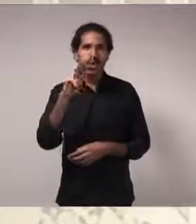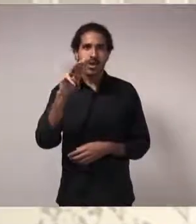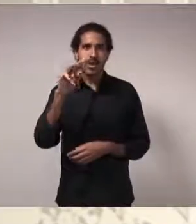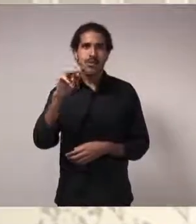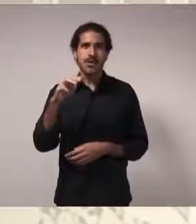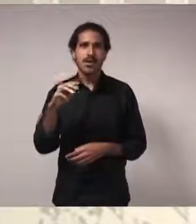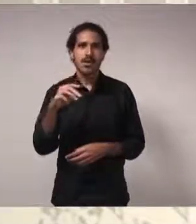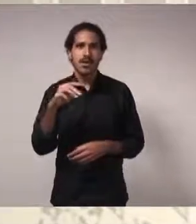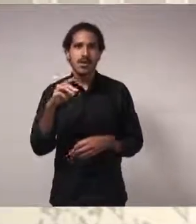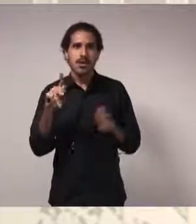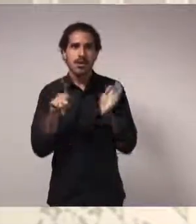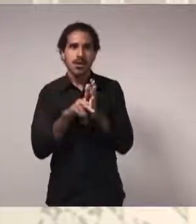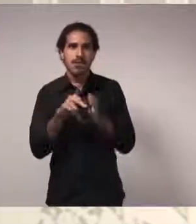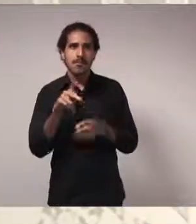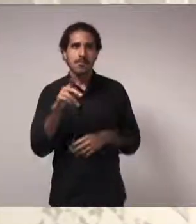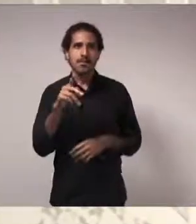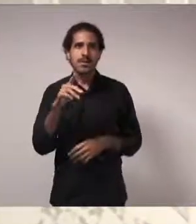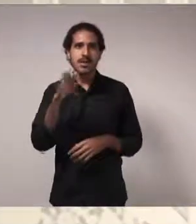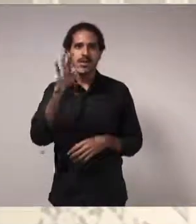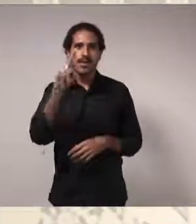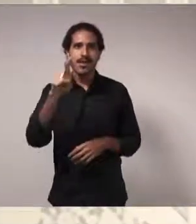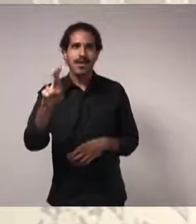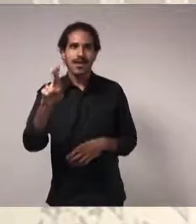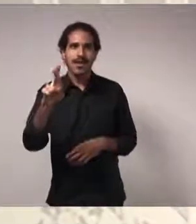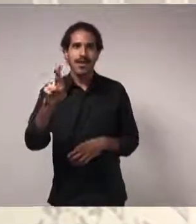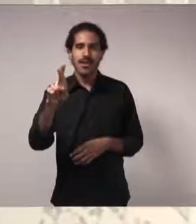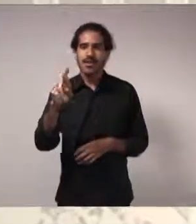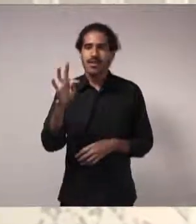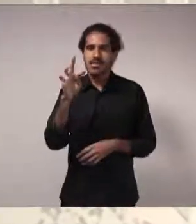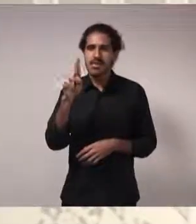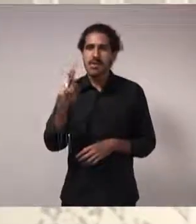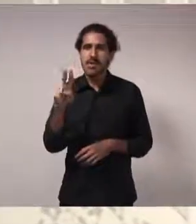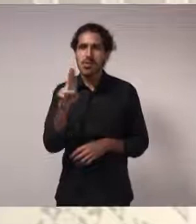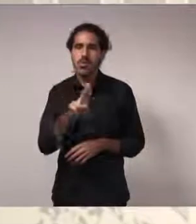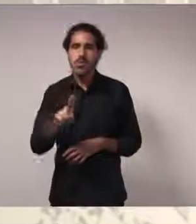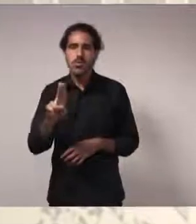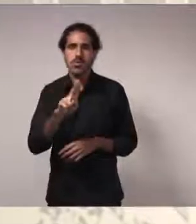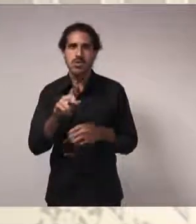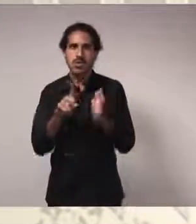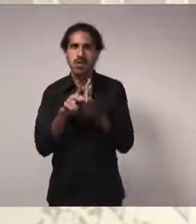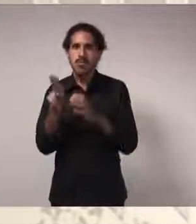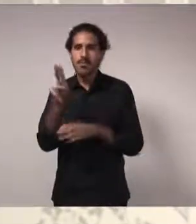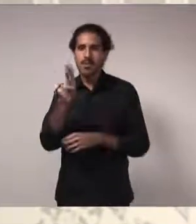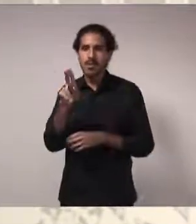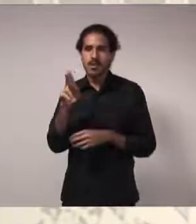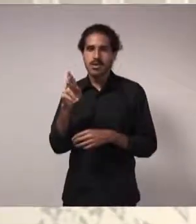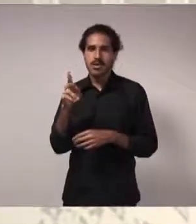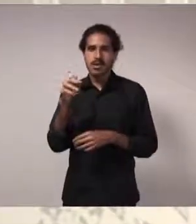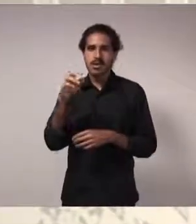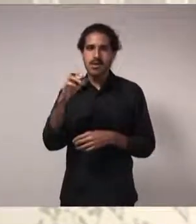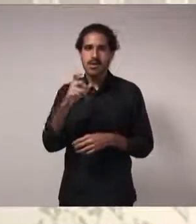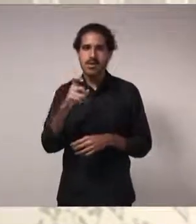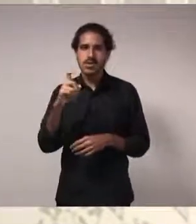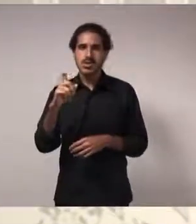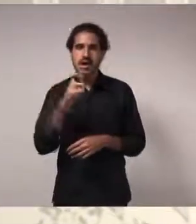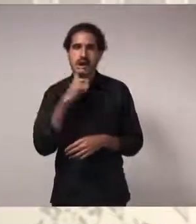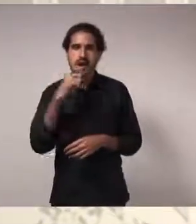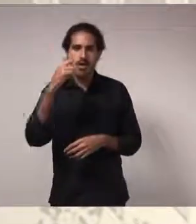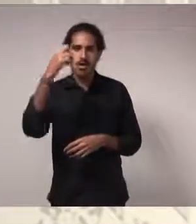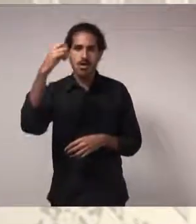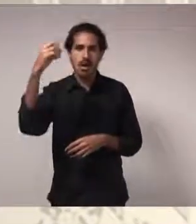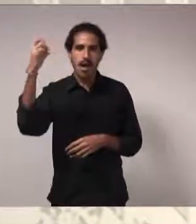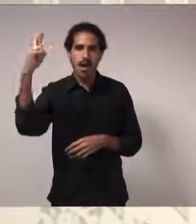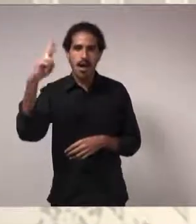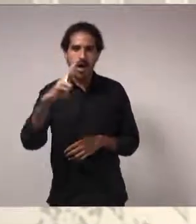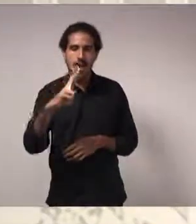chama tonelada de refrigeração, que é muito usada nos sistemas de ar-condicionado de grande porte. Só para a gente poder fazer uma comparação, uma